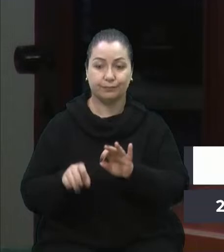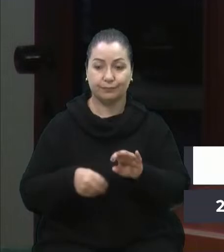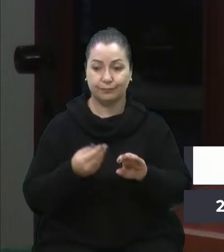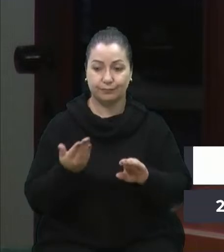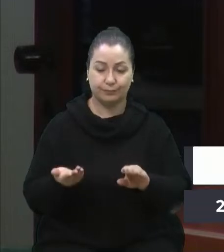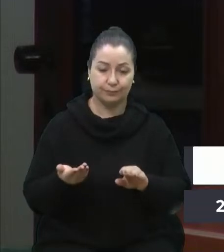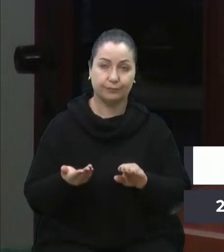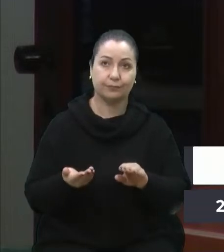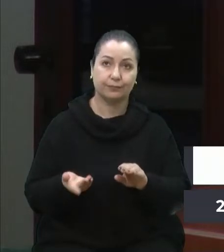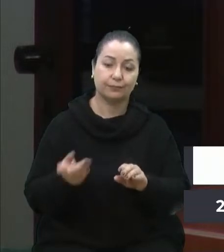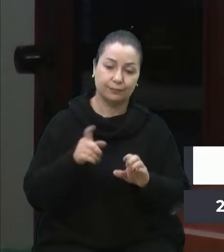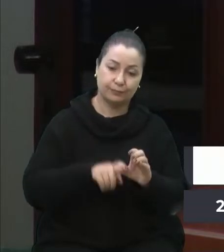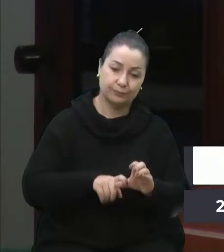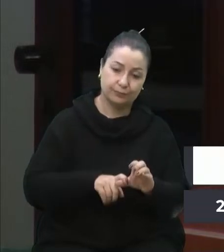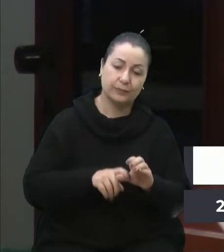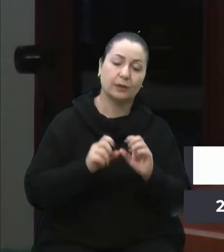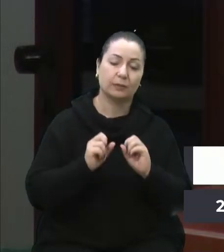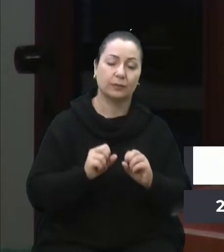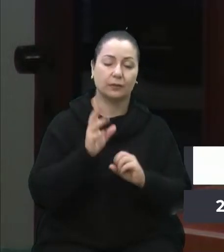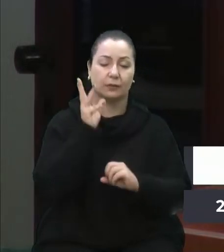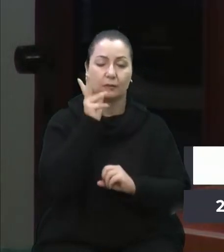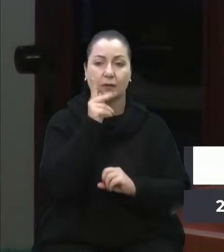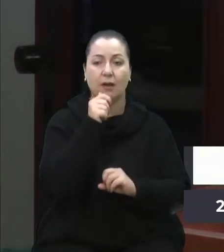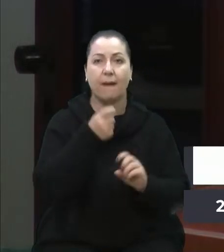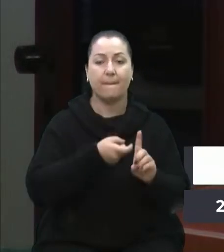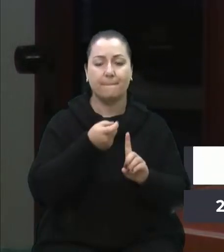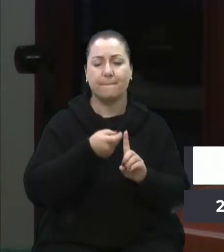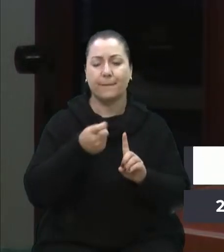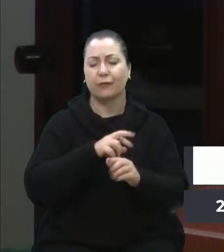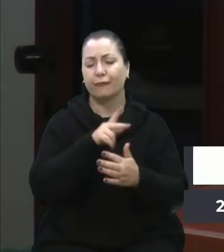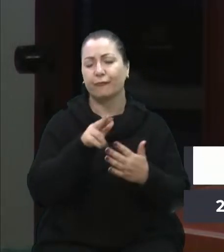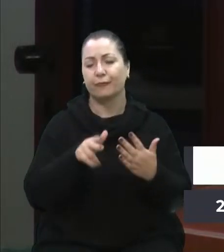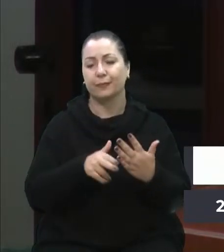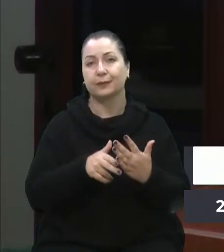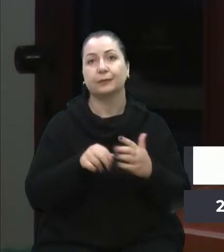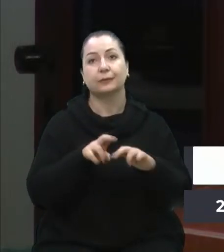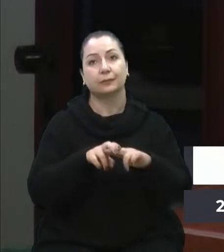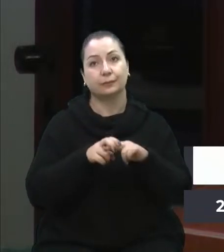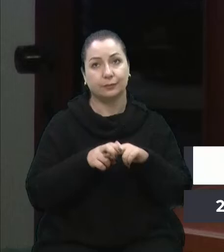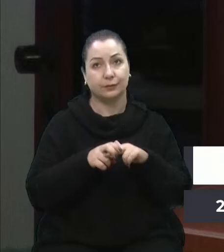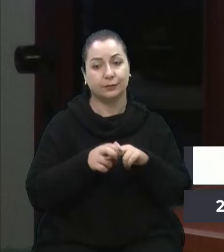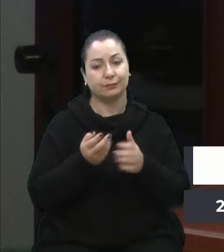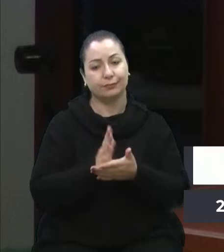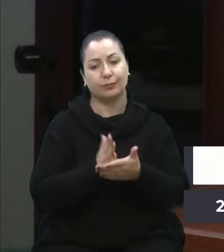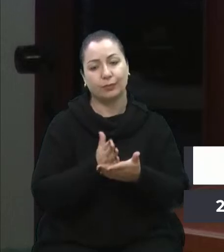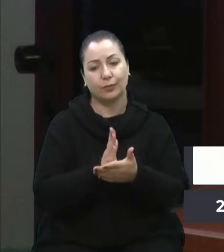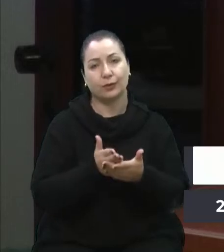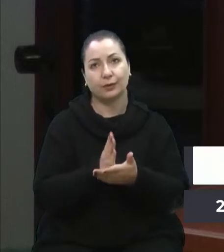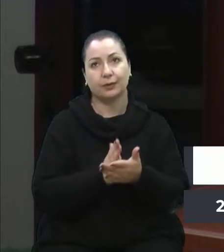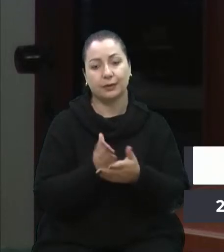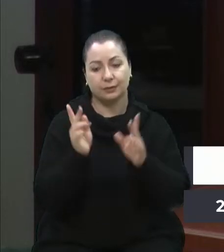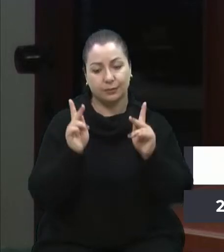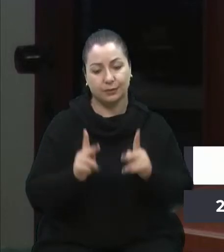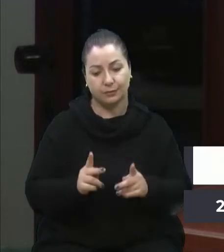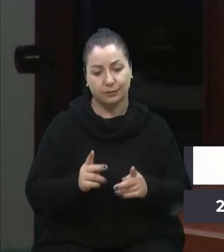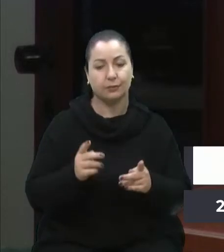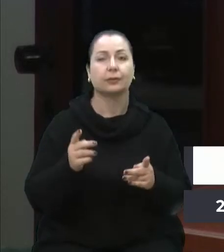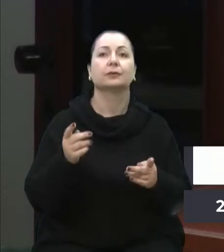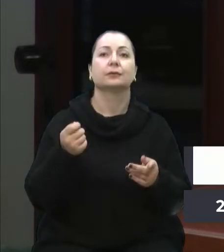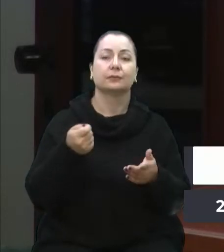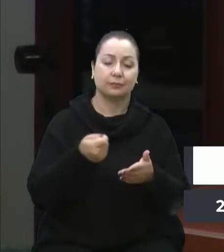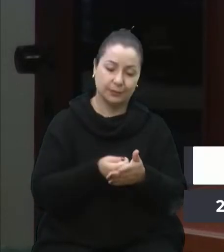dívida ativa, podem levar meses. Considera que tal situação gera incômodo para as contribuintes